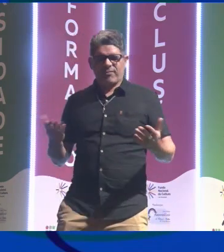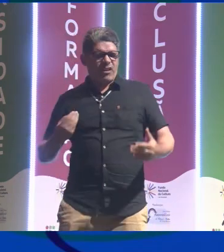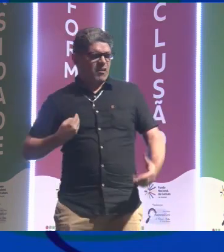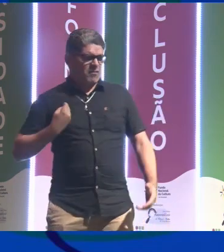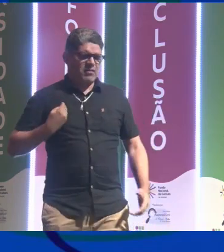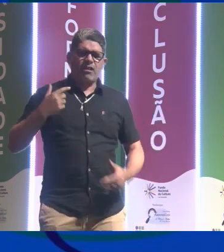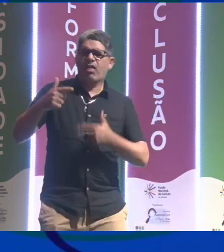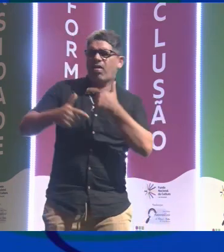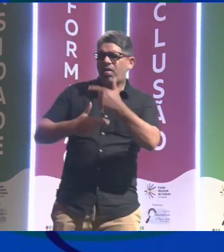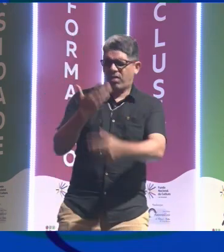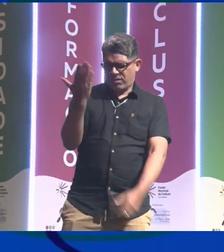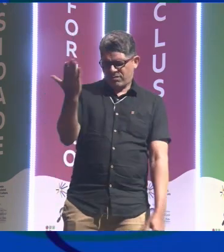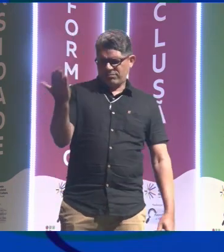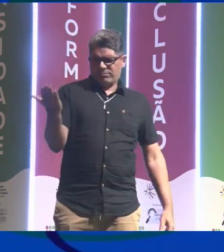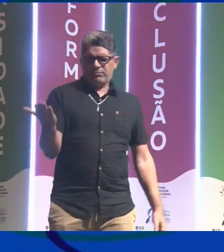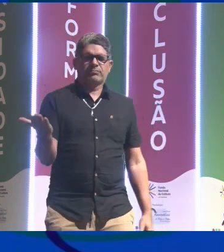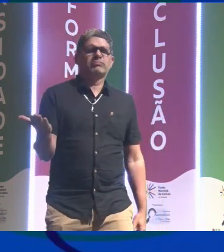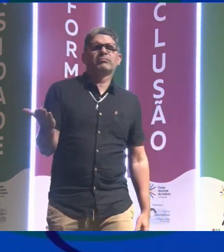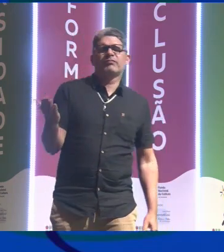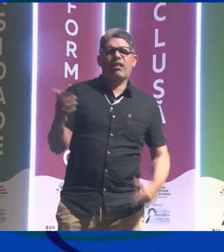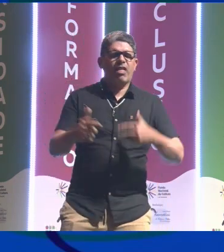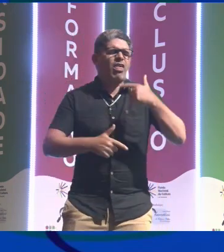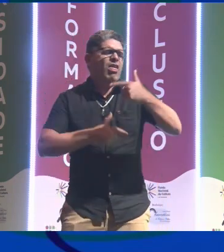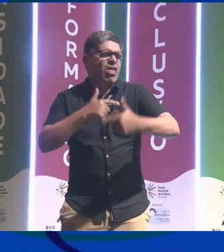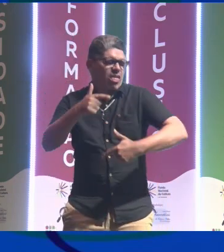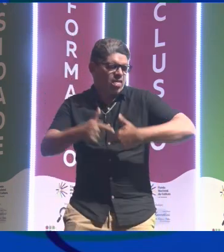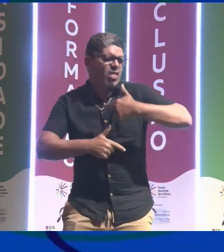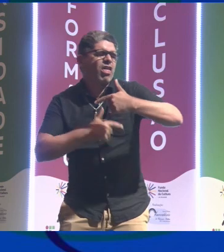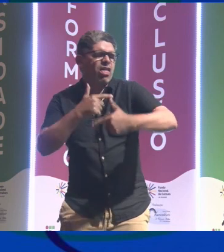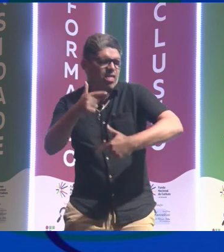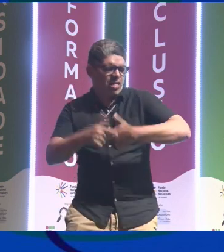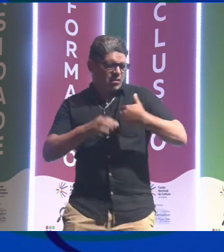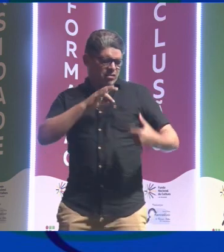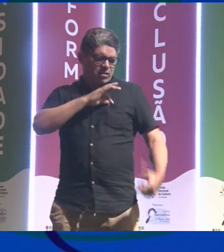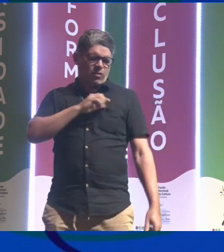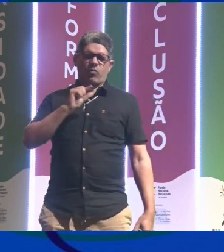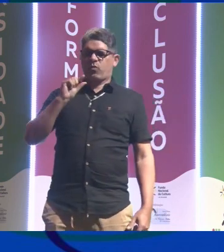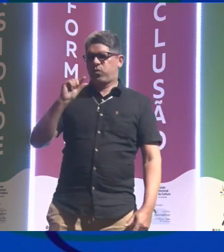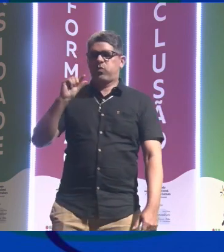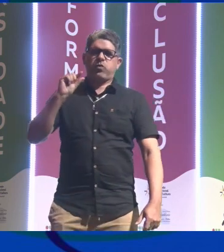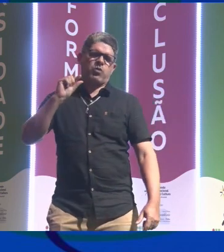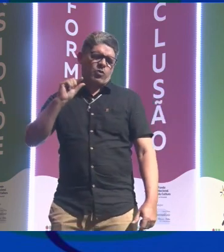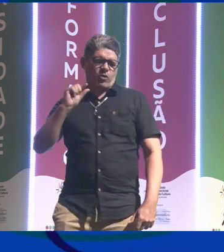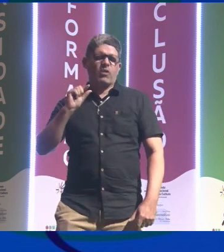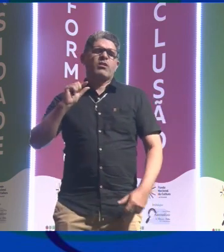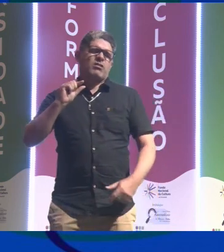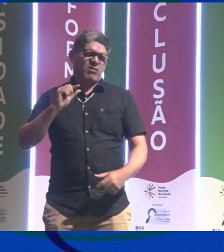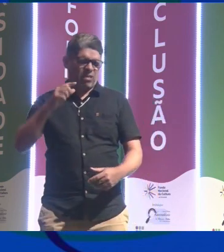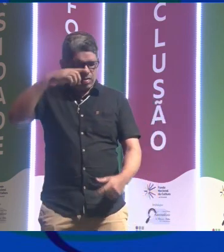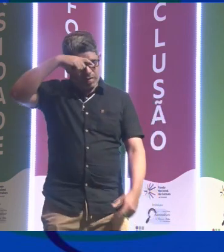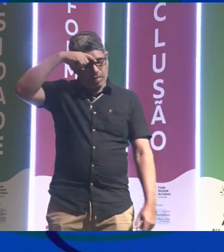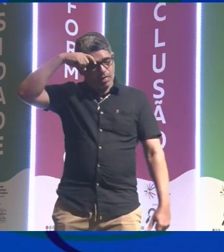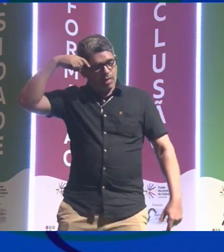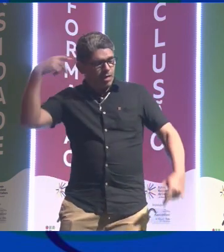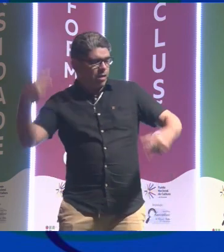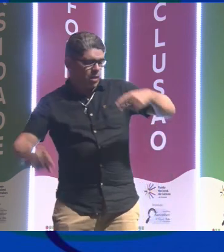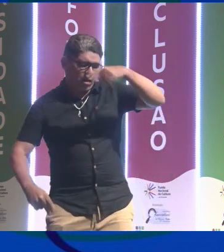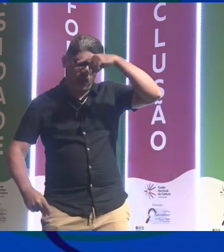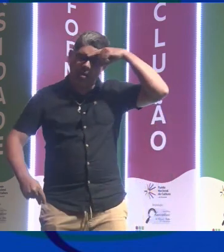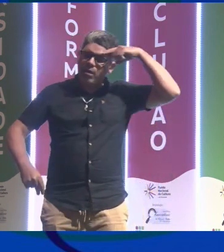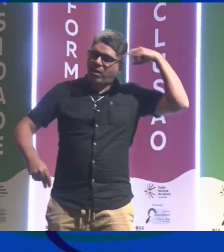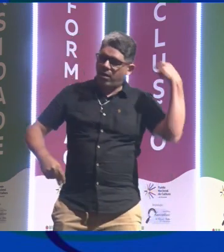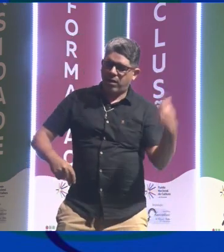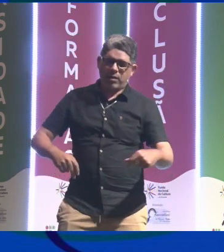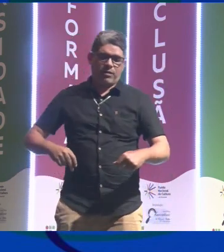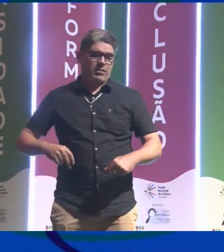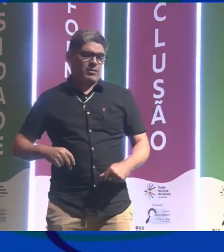do trabalhador. Trabalha por pouco dinheiro e não é mole, não, senhor.